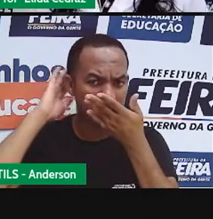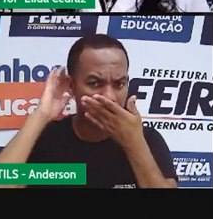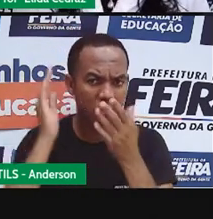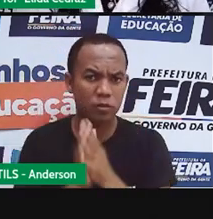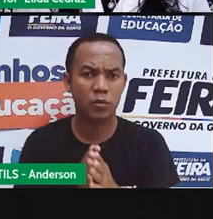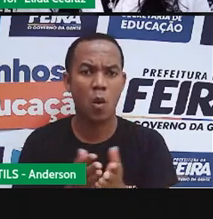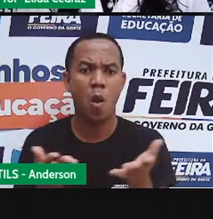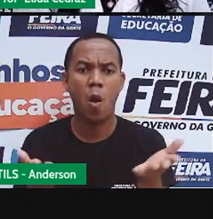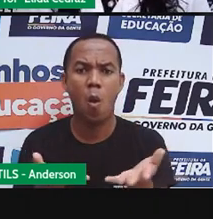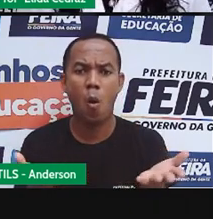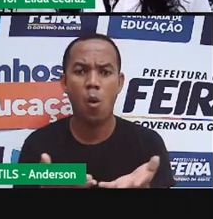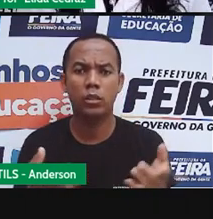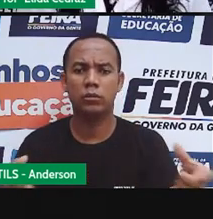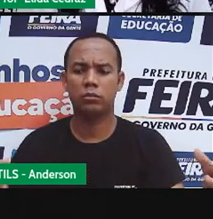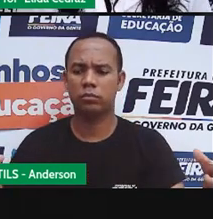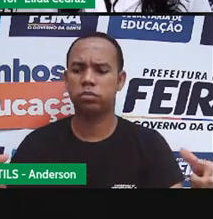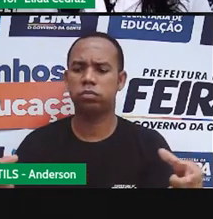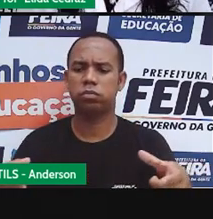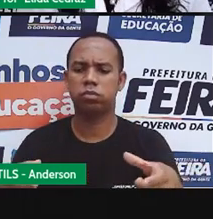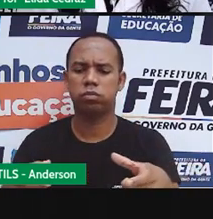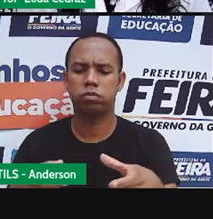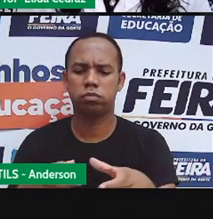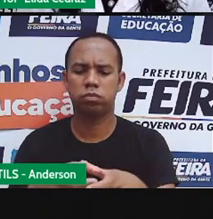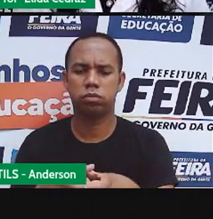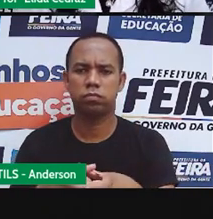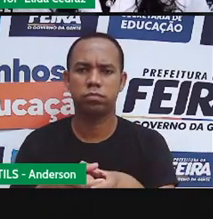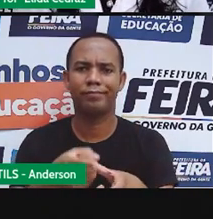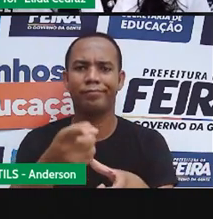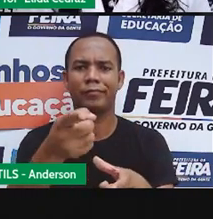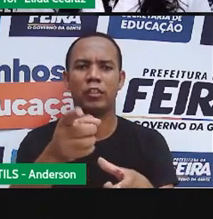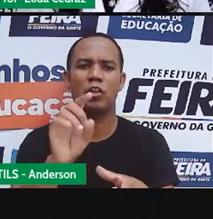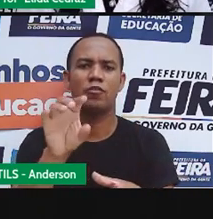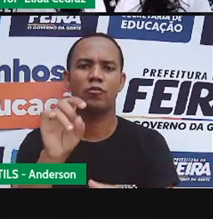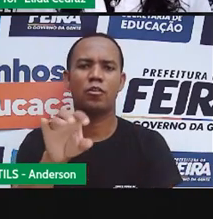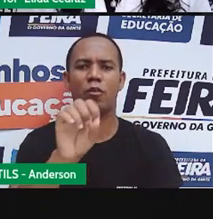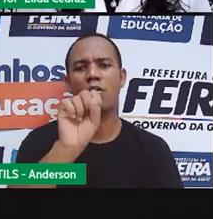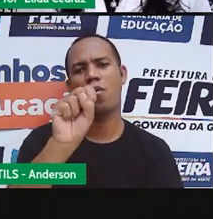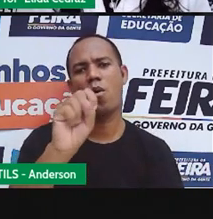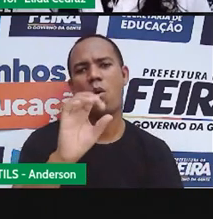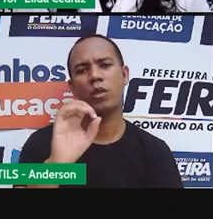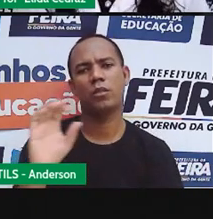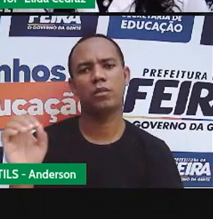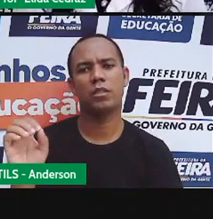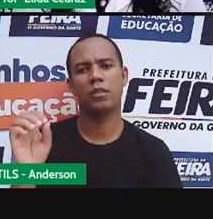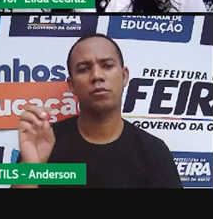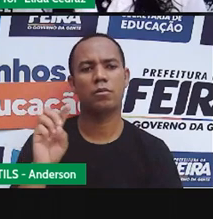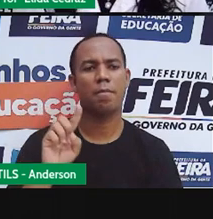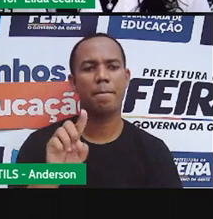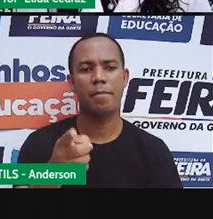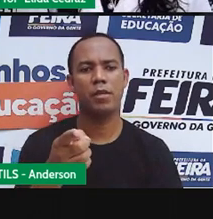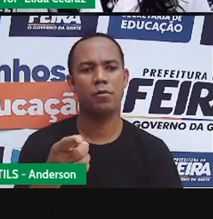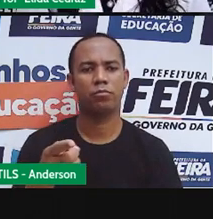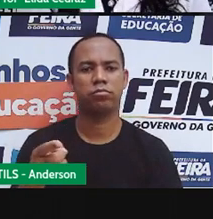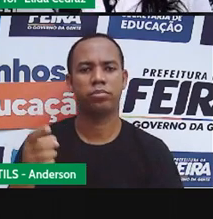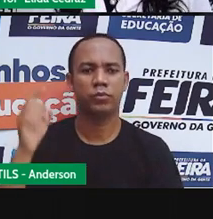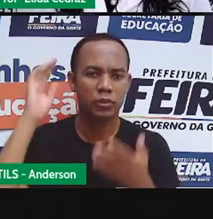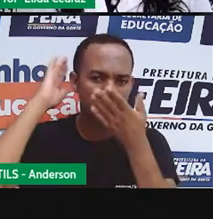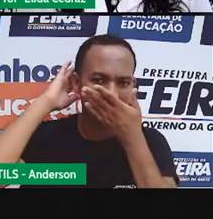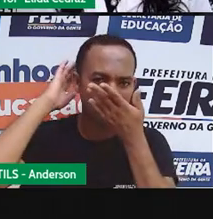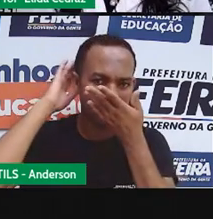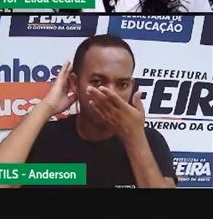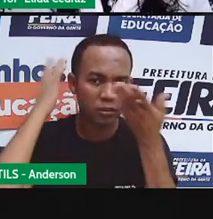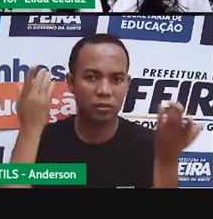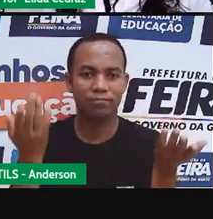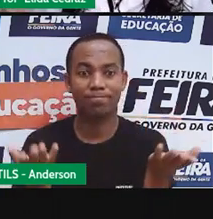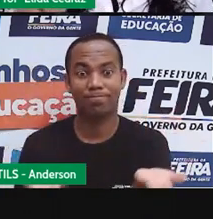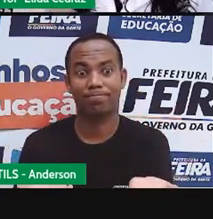Hoje, calcula-se que apenas 800 mil indígenas ocupam o território brasileiro, principalmente em reservas